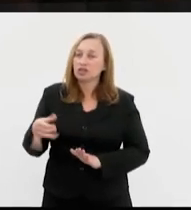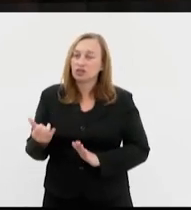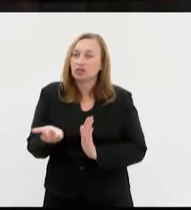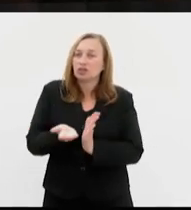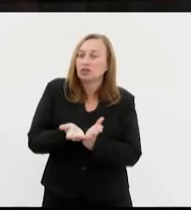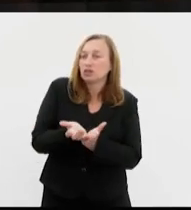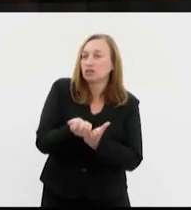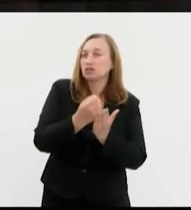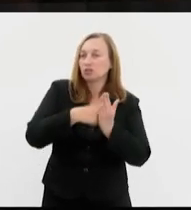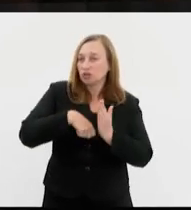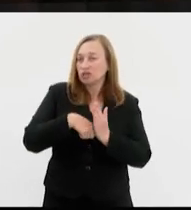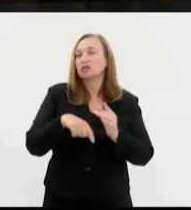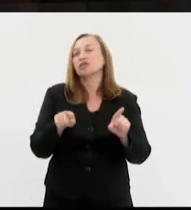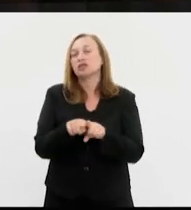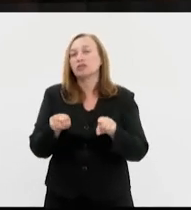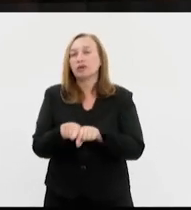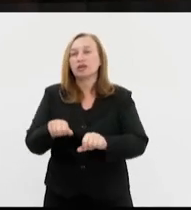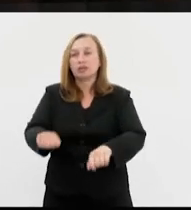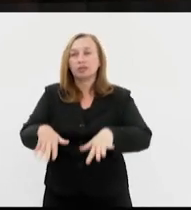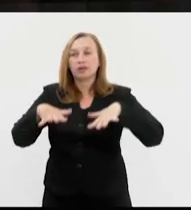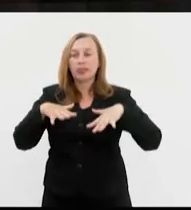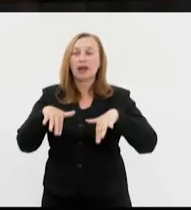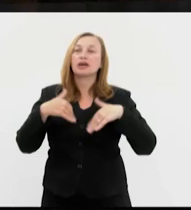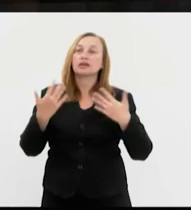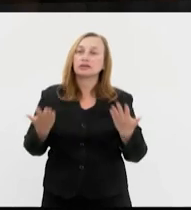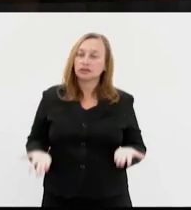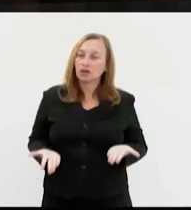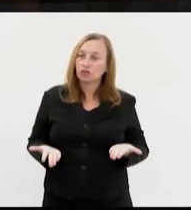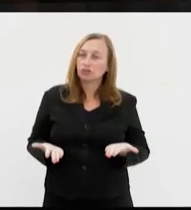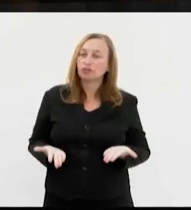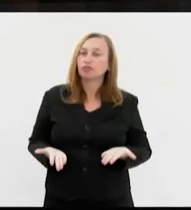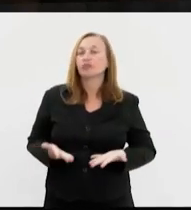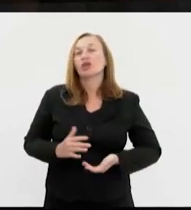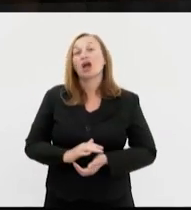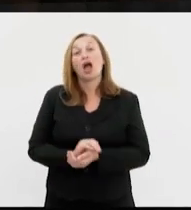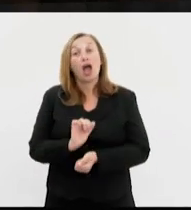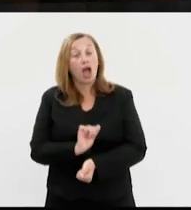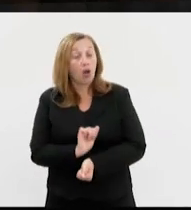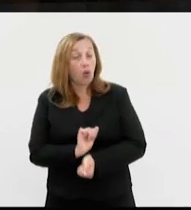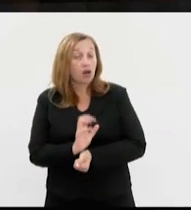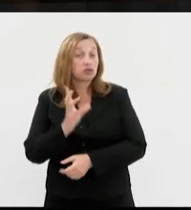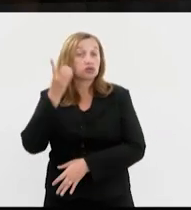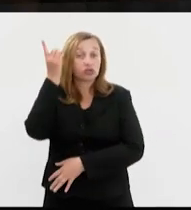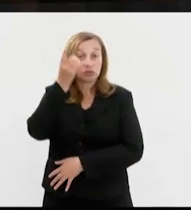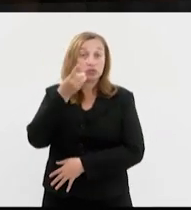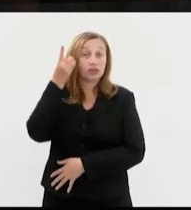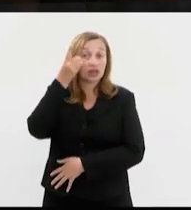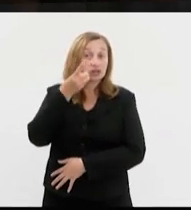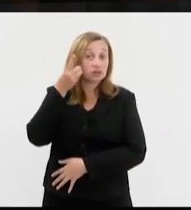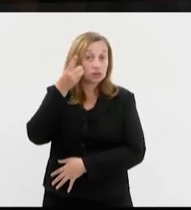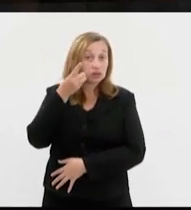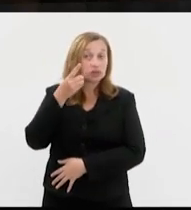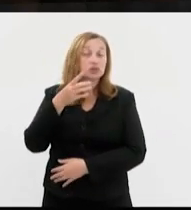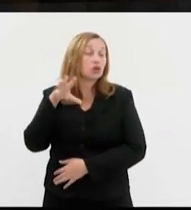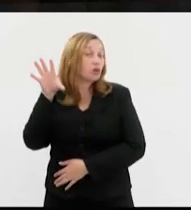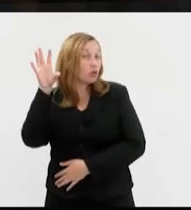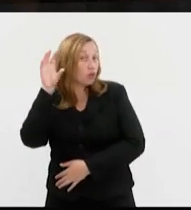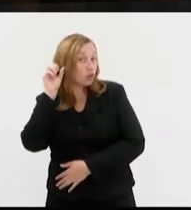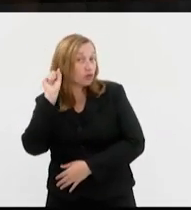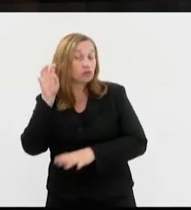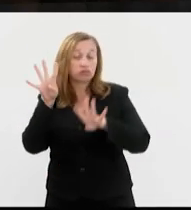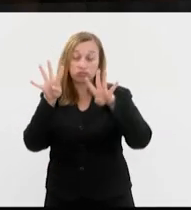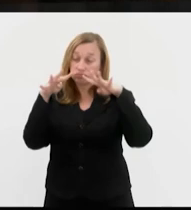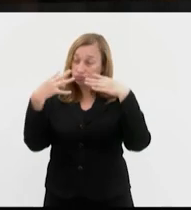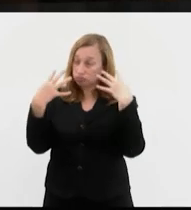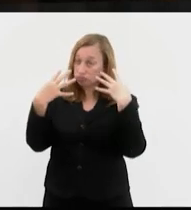essa emenda de plenário. Então, espero que os deputados que ouviram com